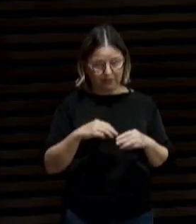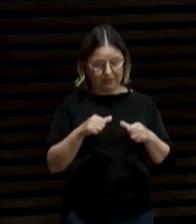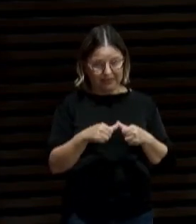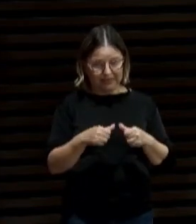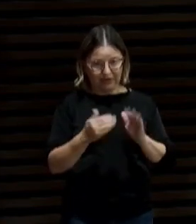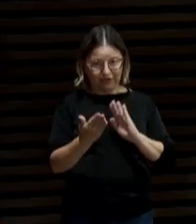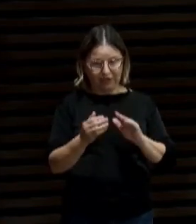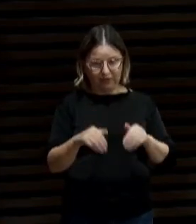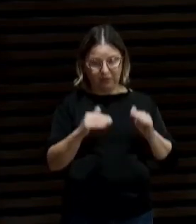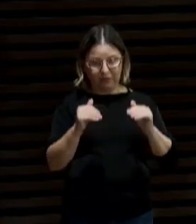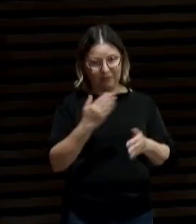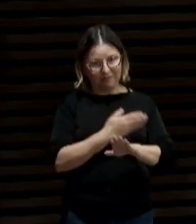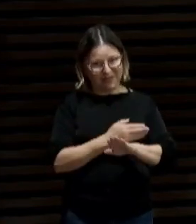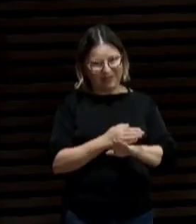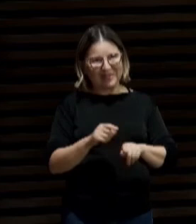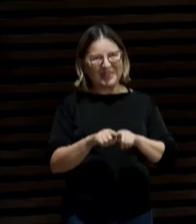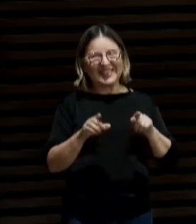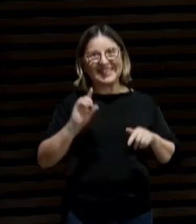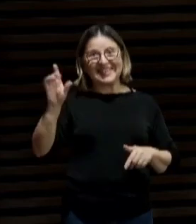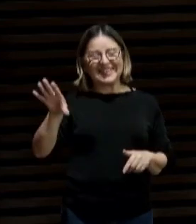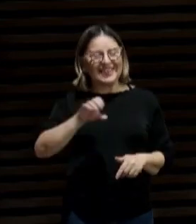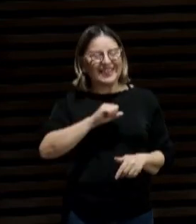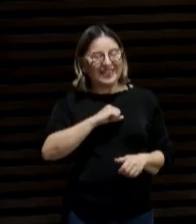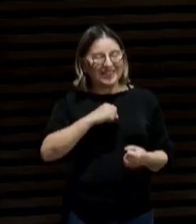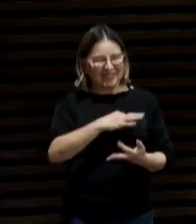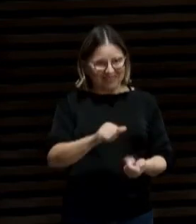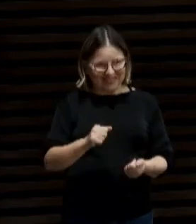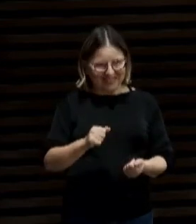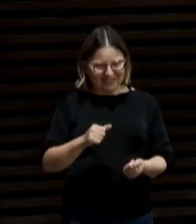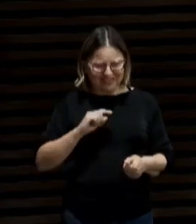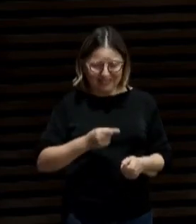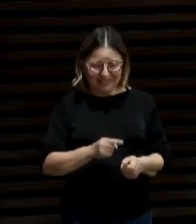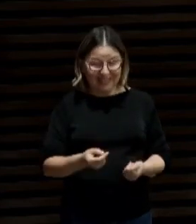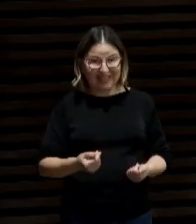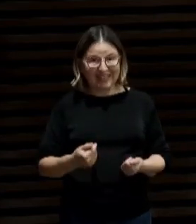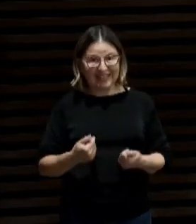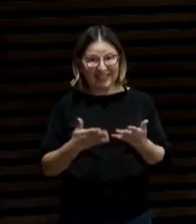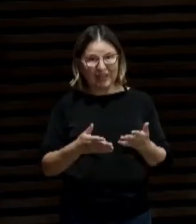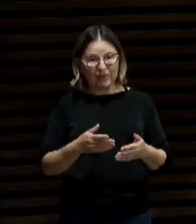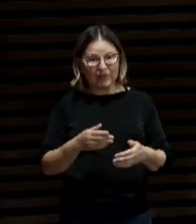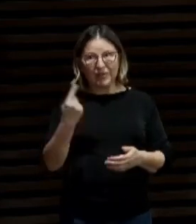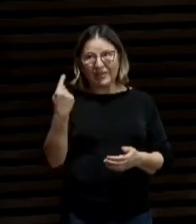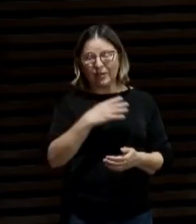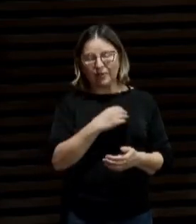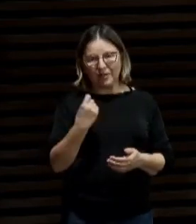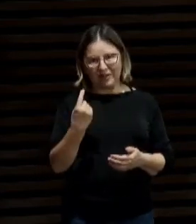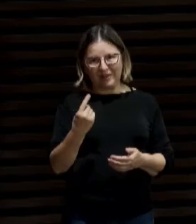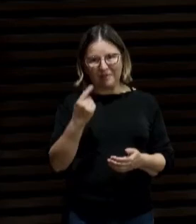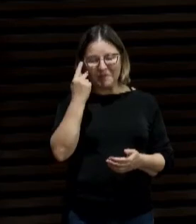Mas Deus amou o mundo de tal maneira que deu seu Filho unigênito, para que todo aquele que nele